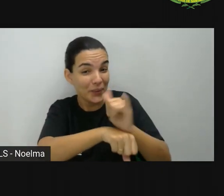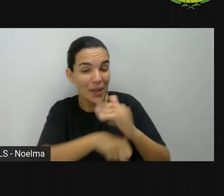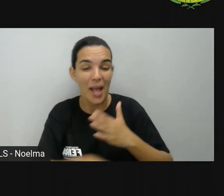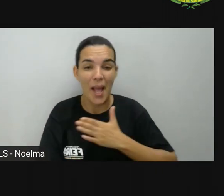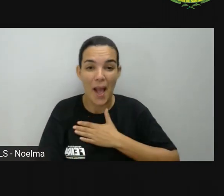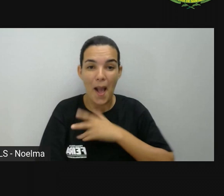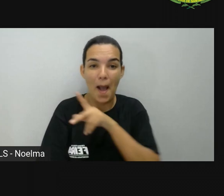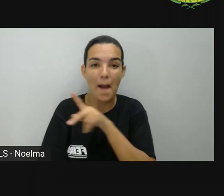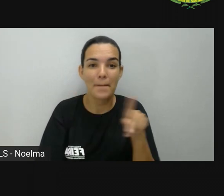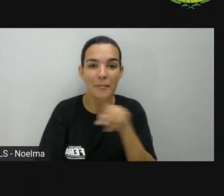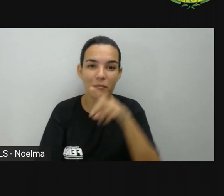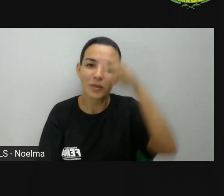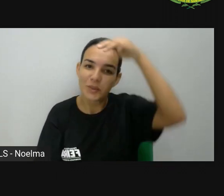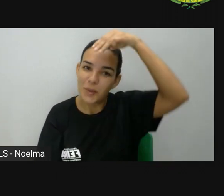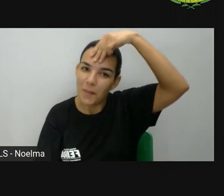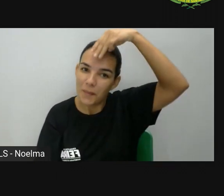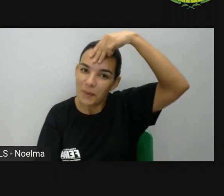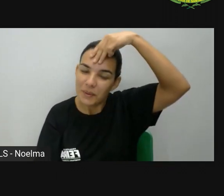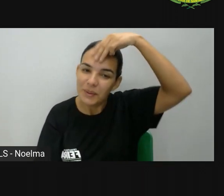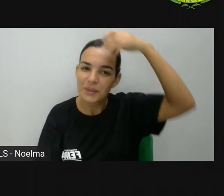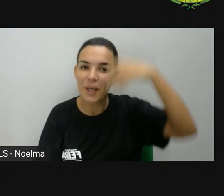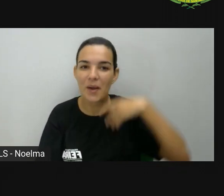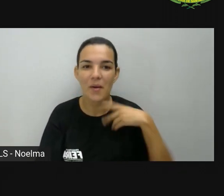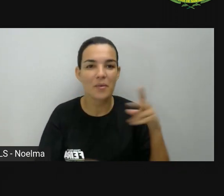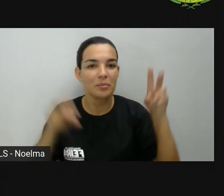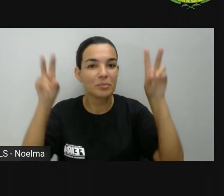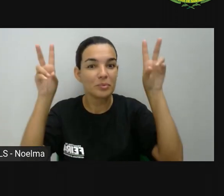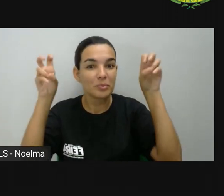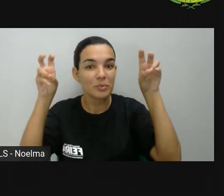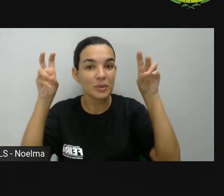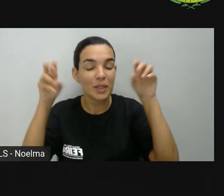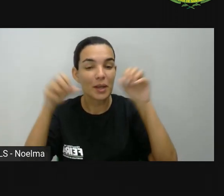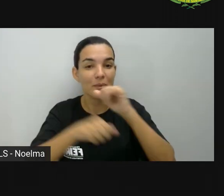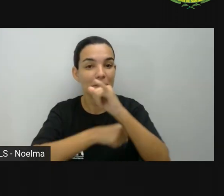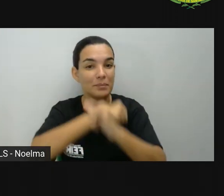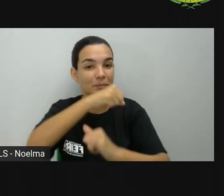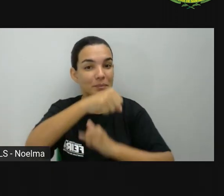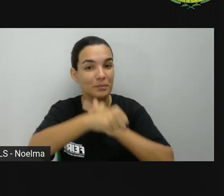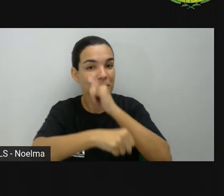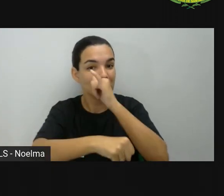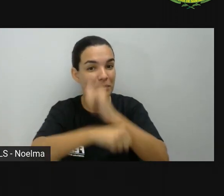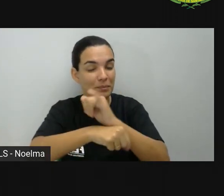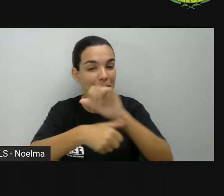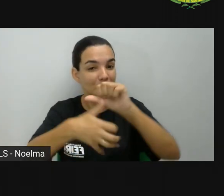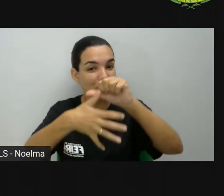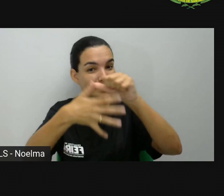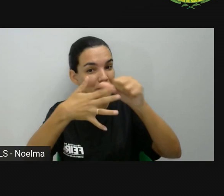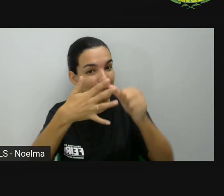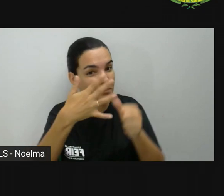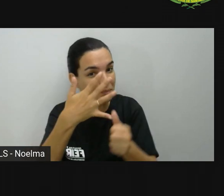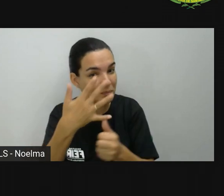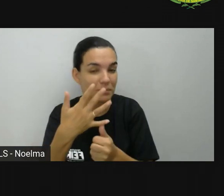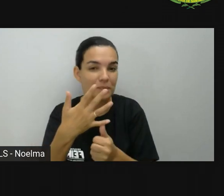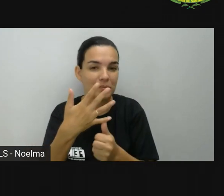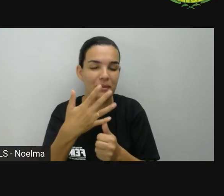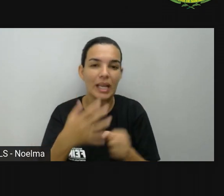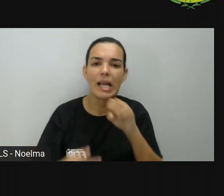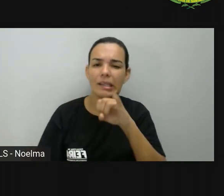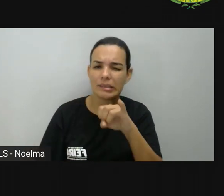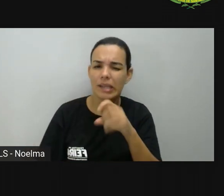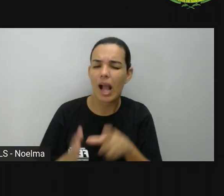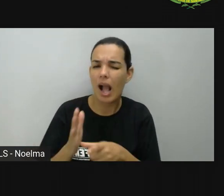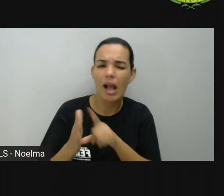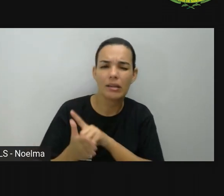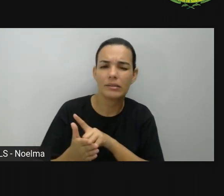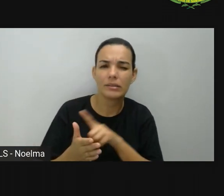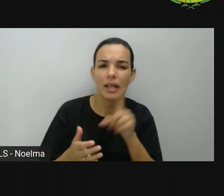a professora Mirth e hoje nós iremos falar sobre redes sociais. Mas antes da gente iniciar a aula, quem não se inscreveu ainda,